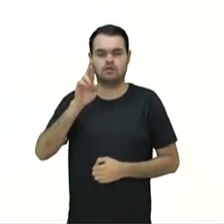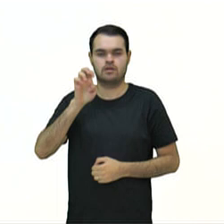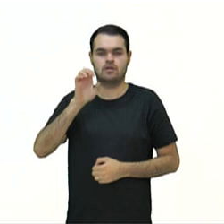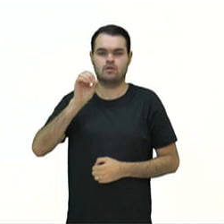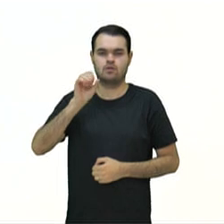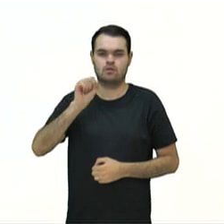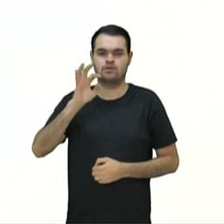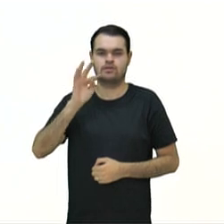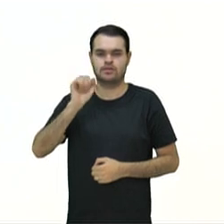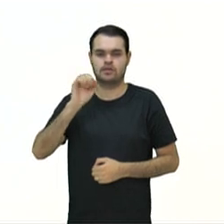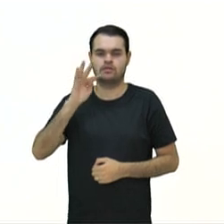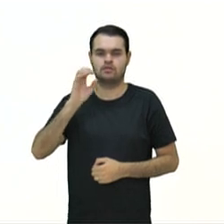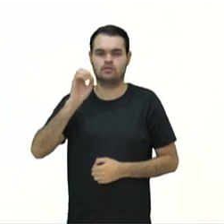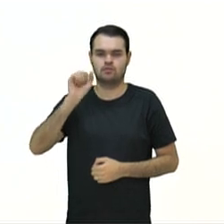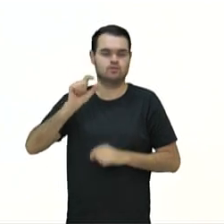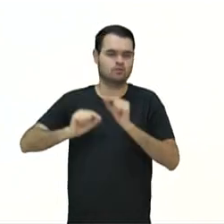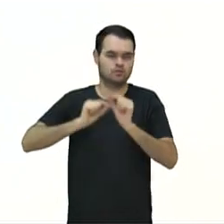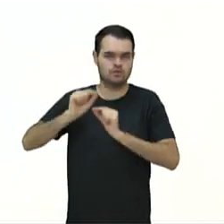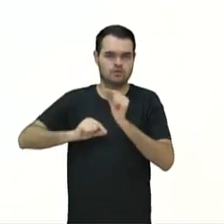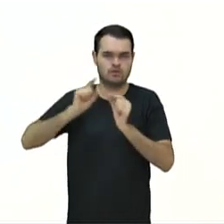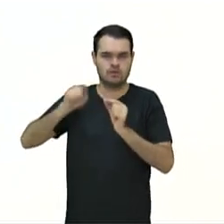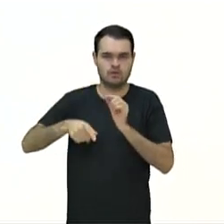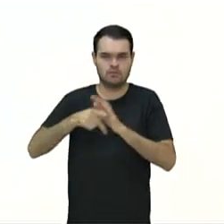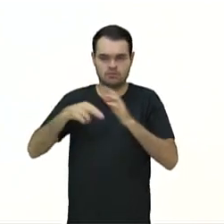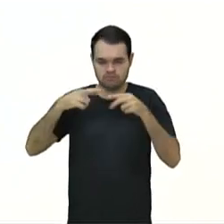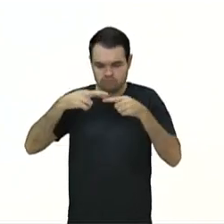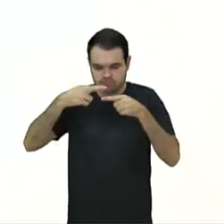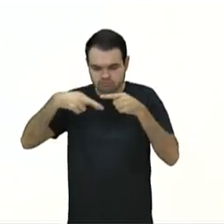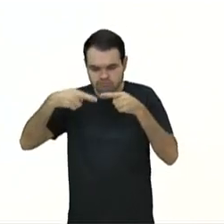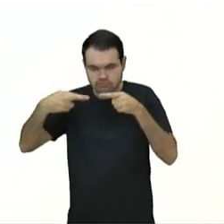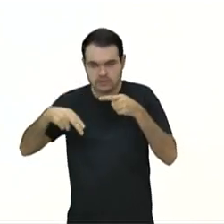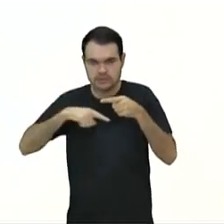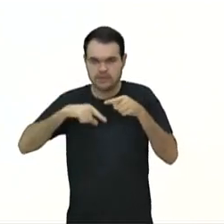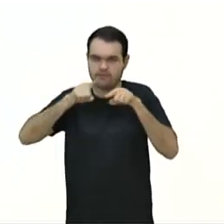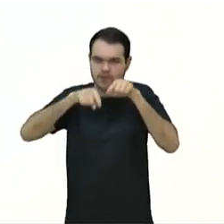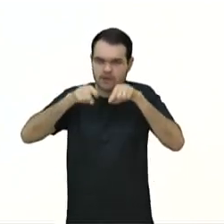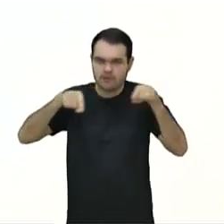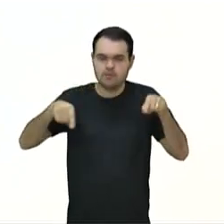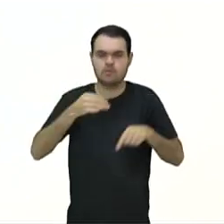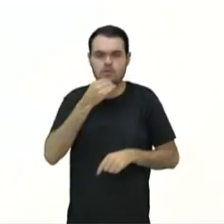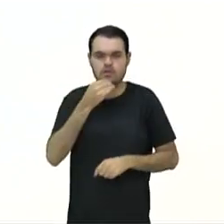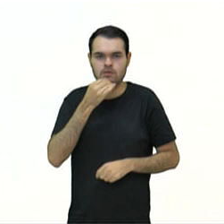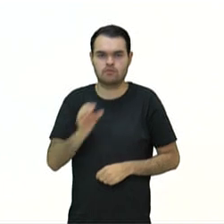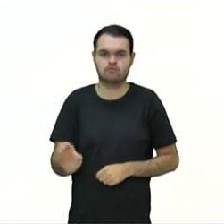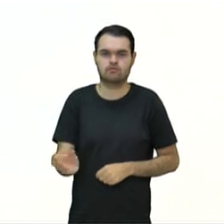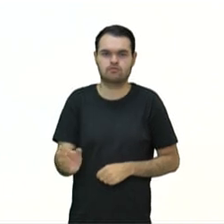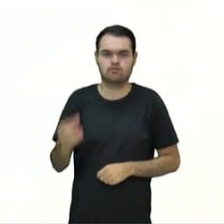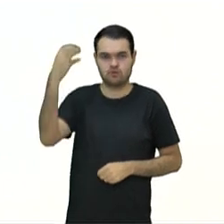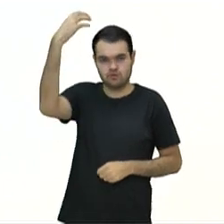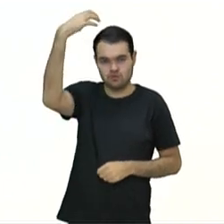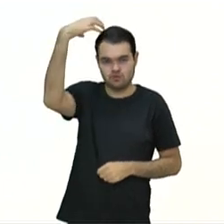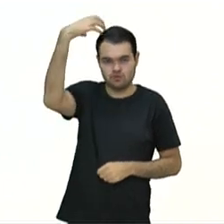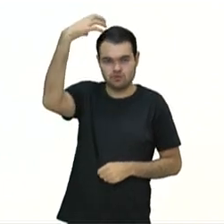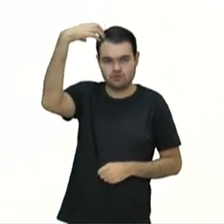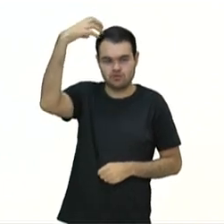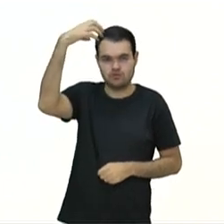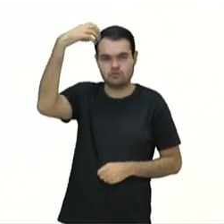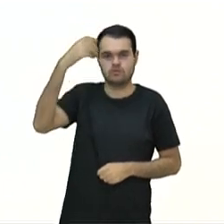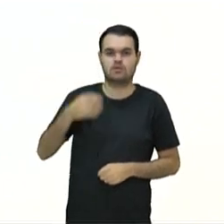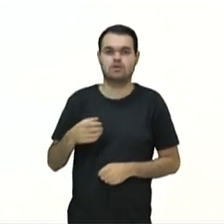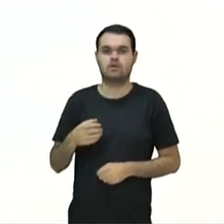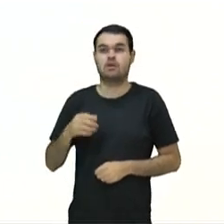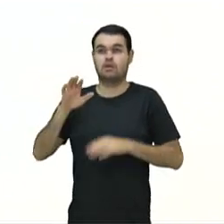Reostatos são resistores com resistências variáveis. É o caso do chuveiro, com temperaturas inverno, verão